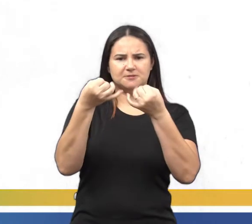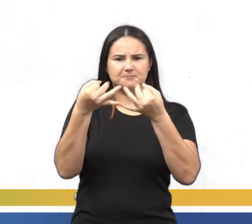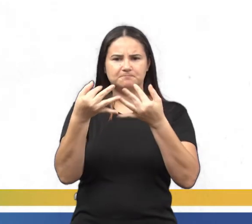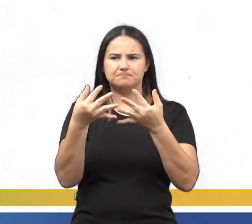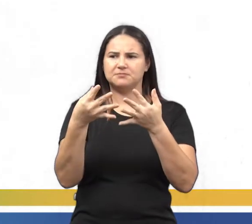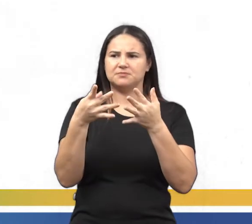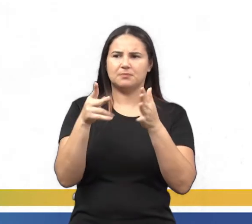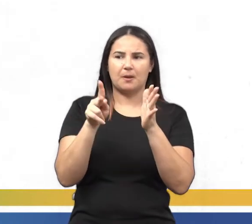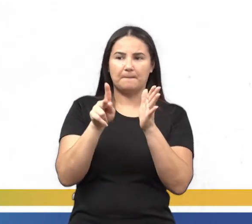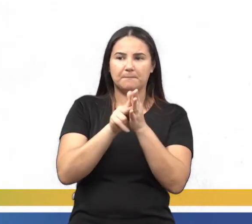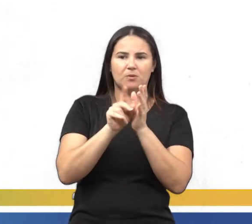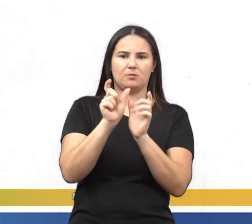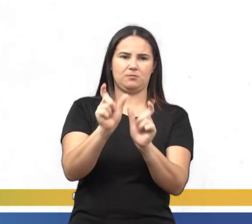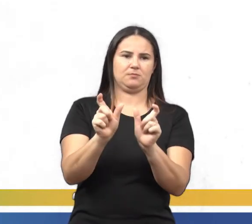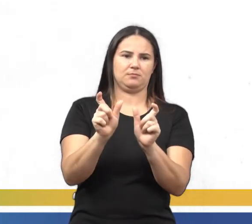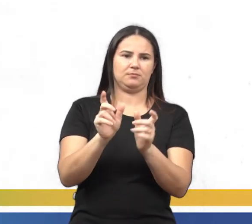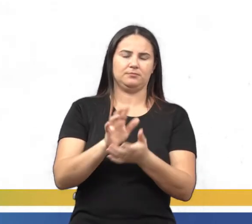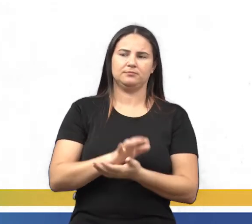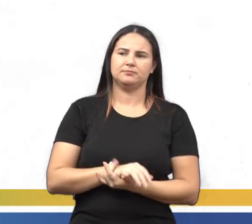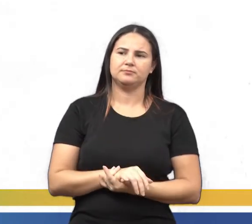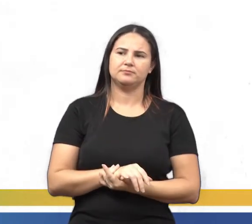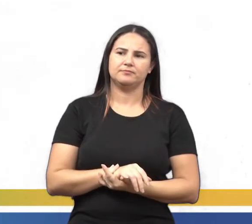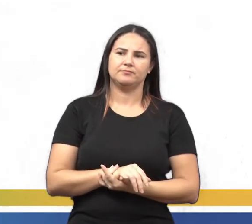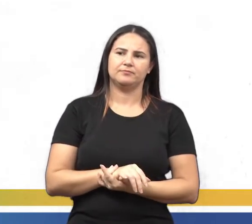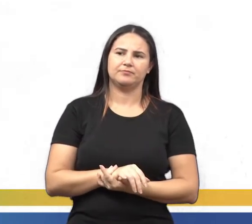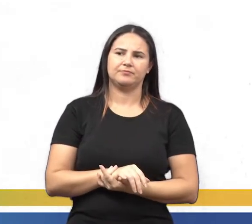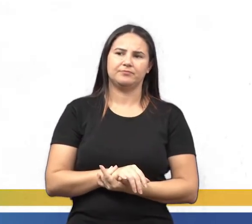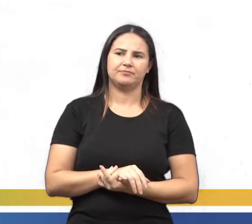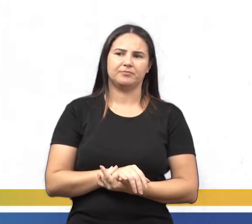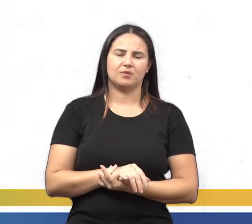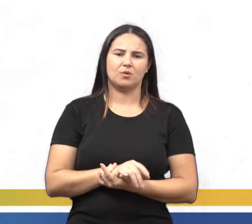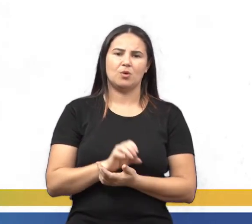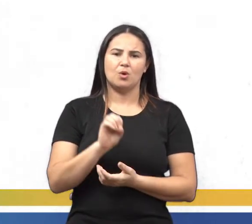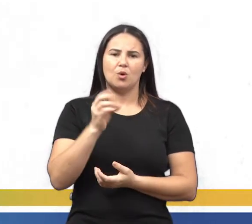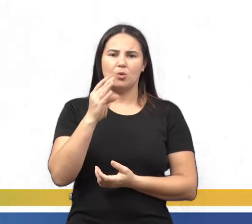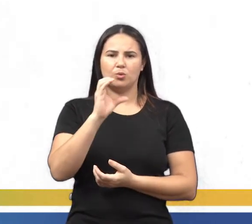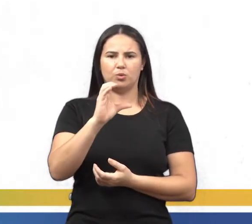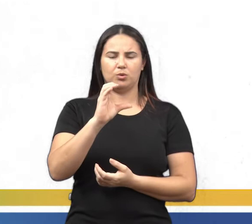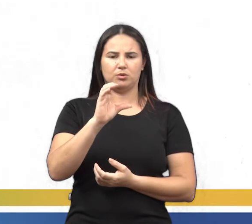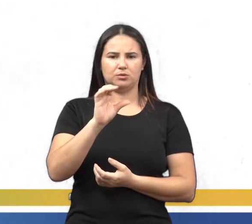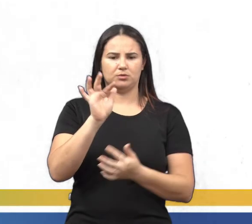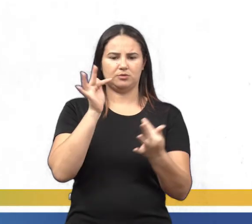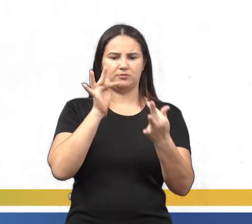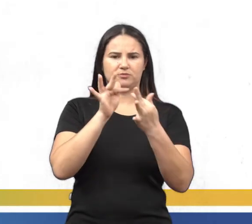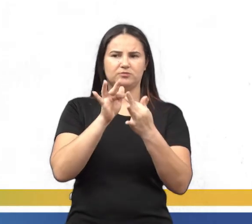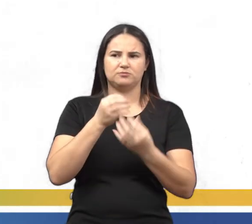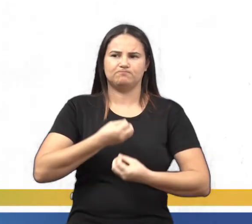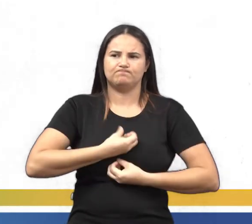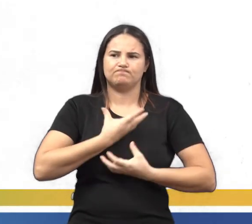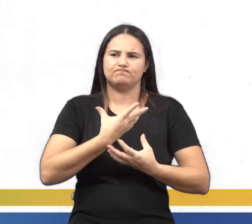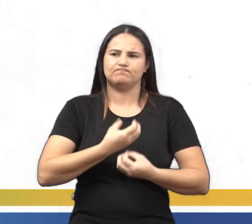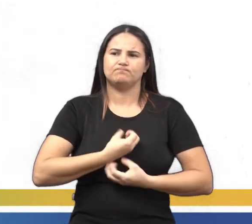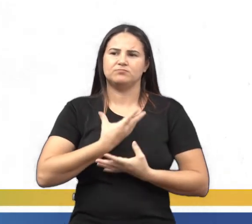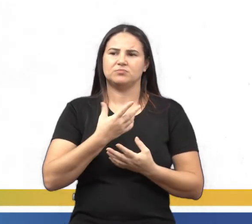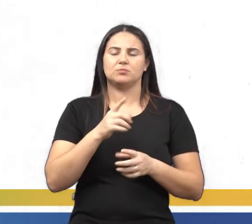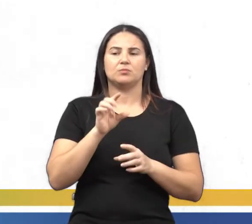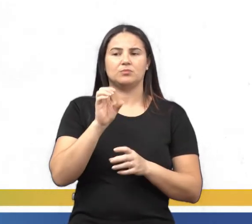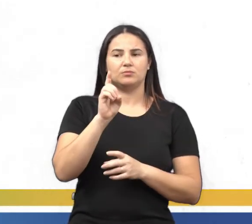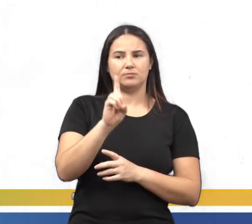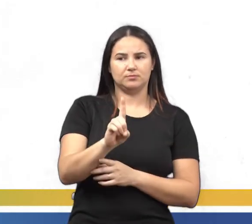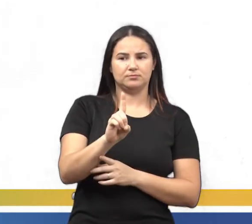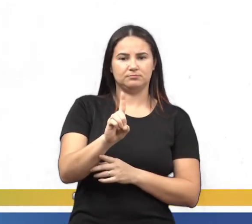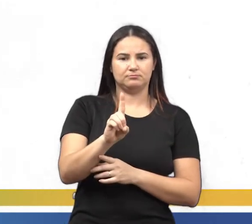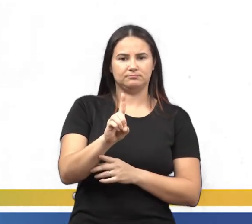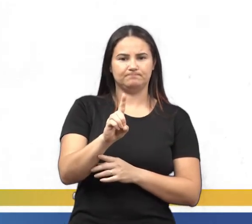o código? Ou a C, função emotiva, que é expressar emoções e sentimentos? Ou a D, função